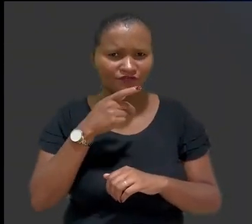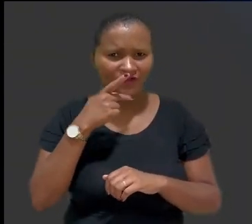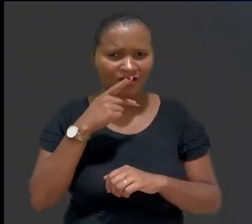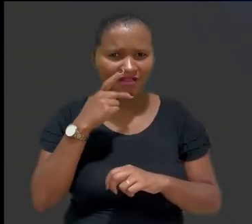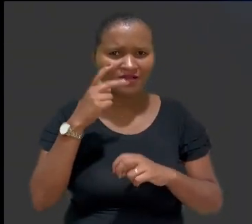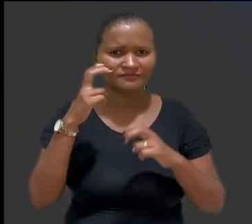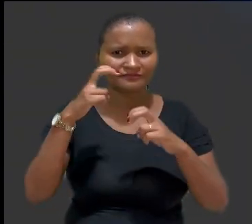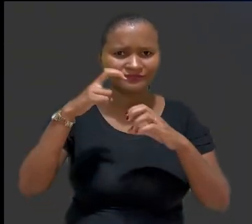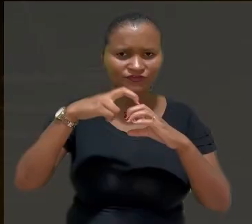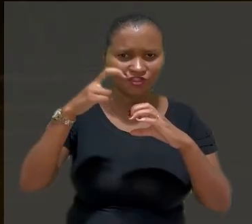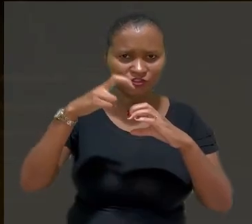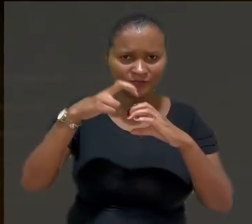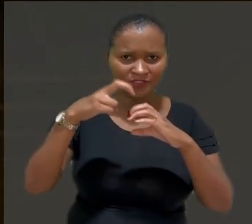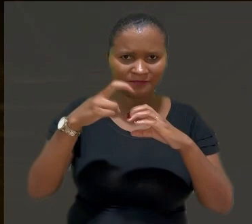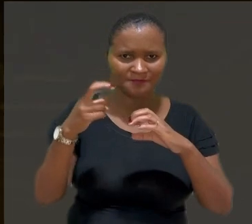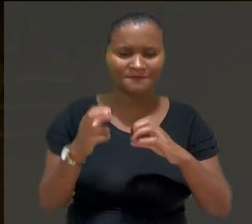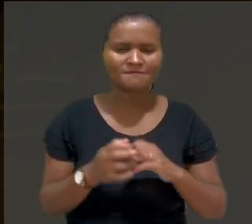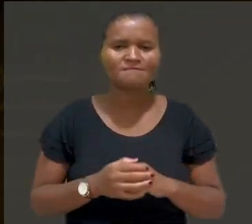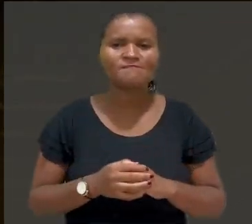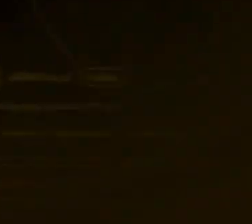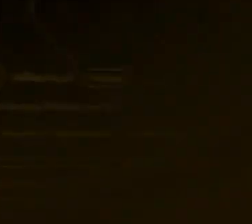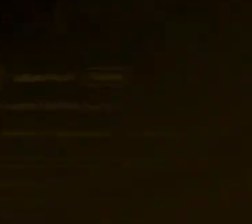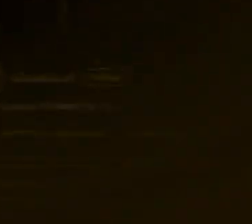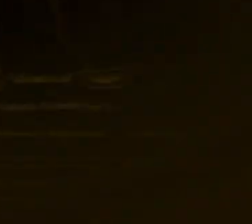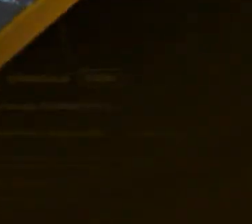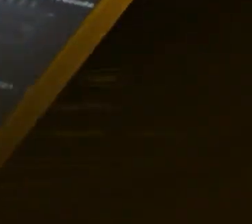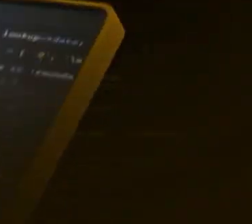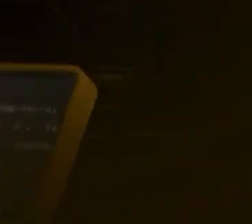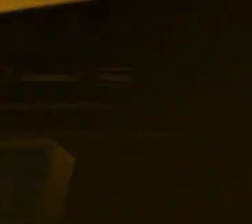do ChatGPT?